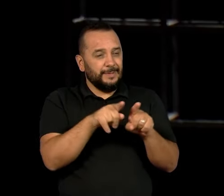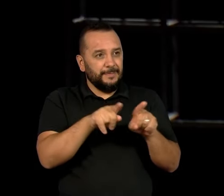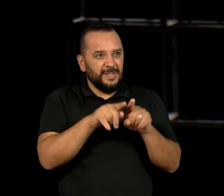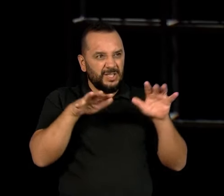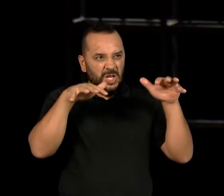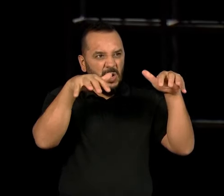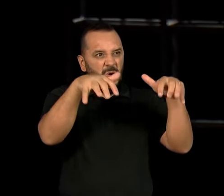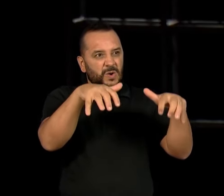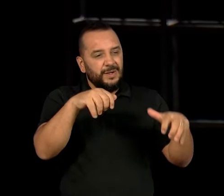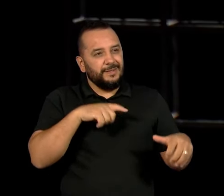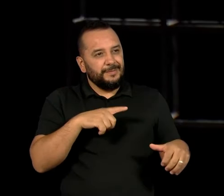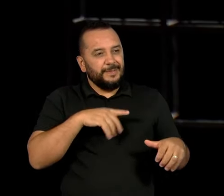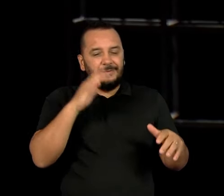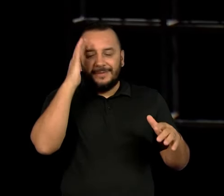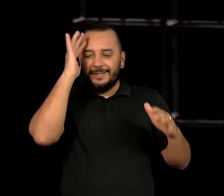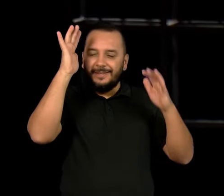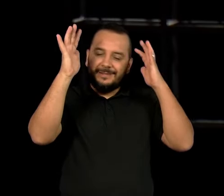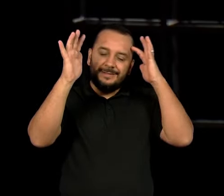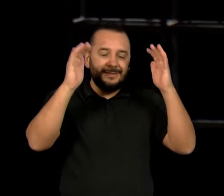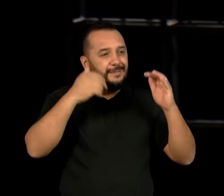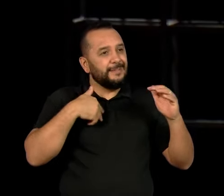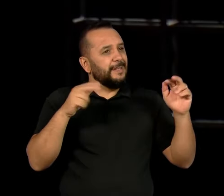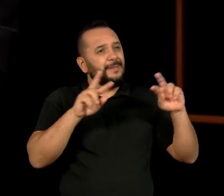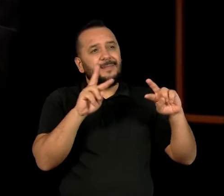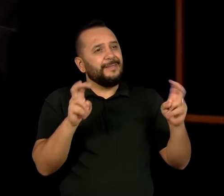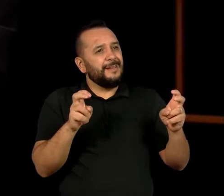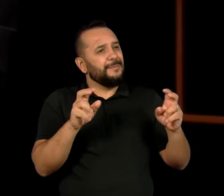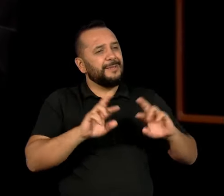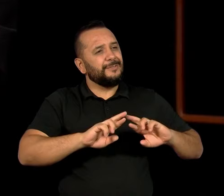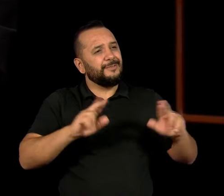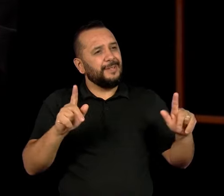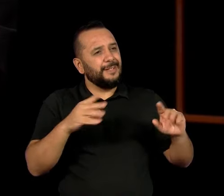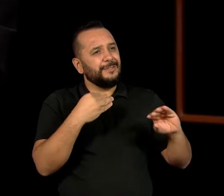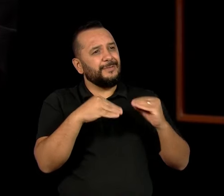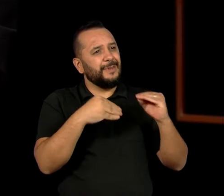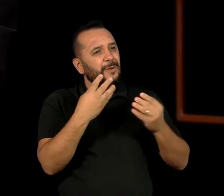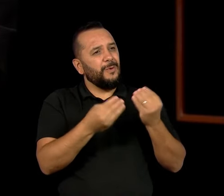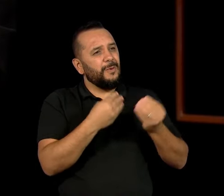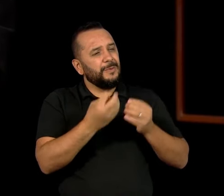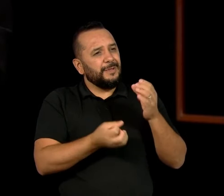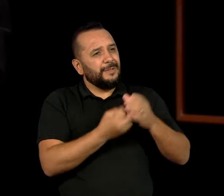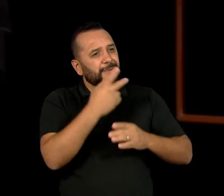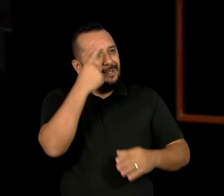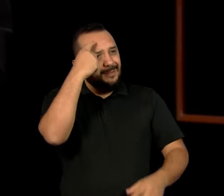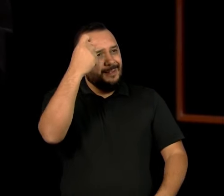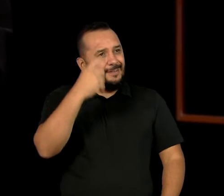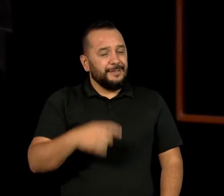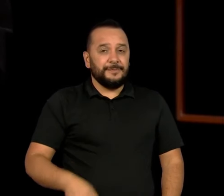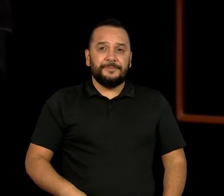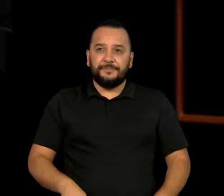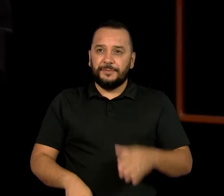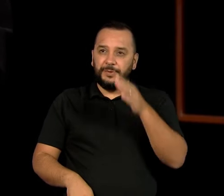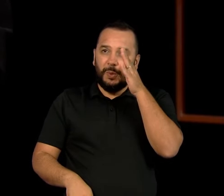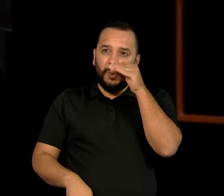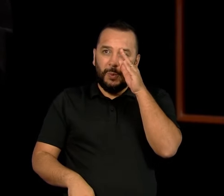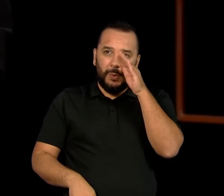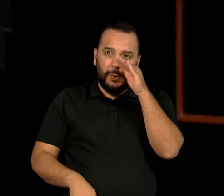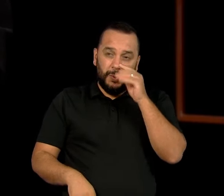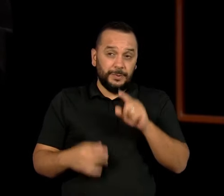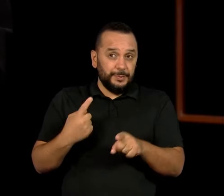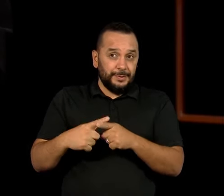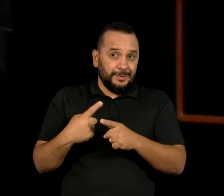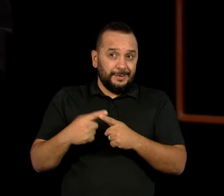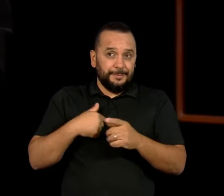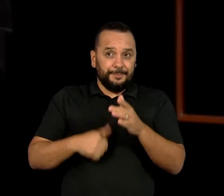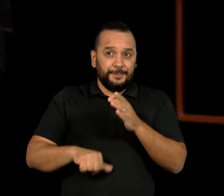né, em novelas, né? Como é que surgiu a ideia? Então, é muito curioso, porque a minha primeira ideia